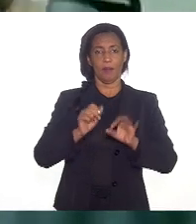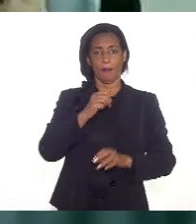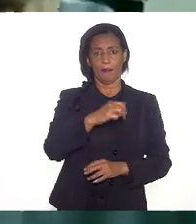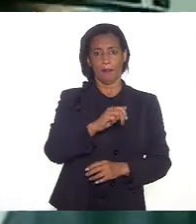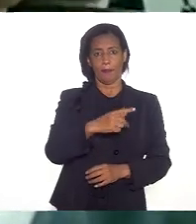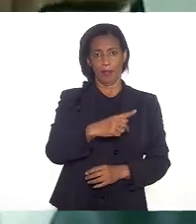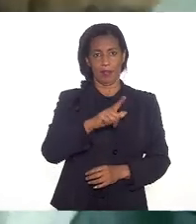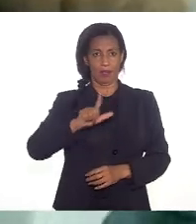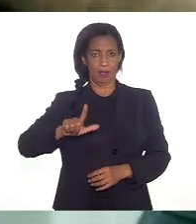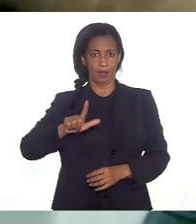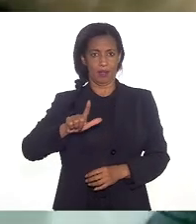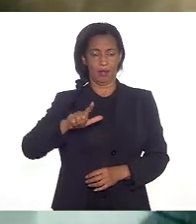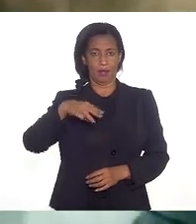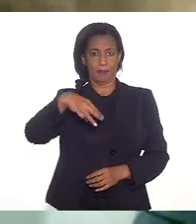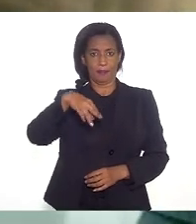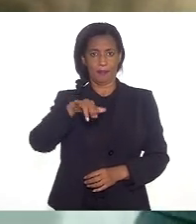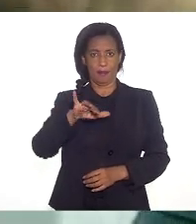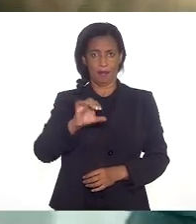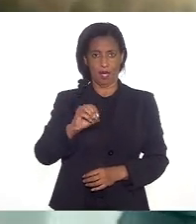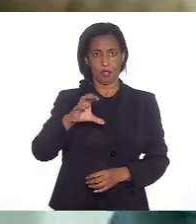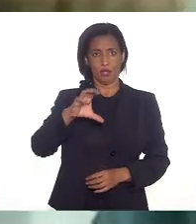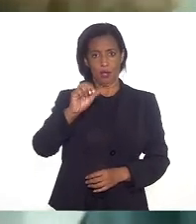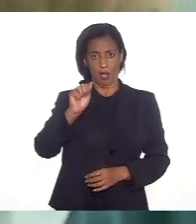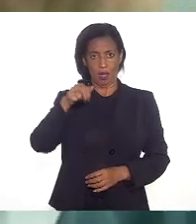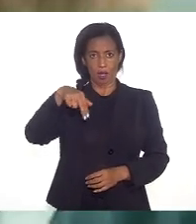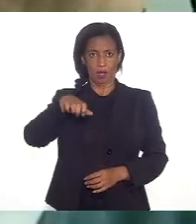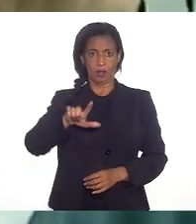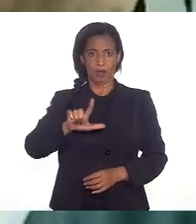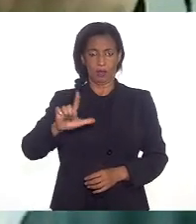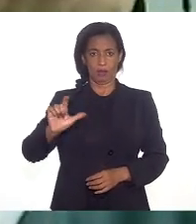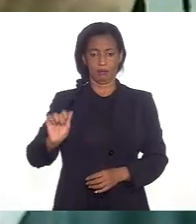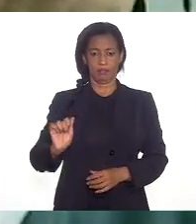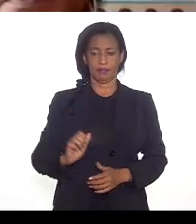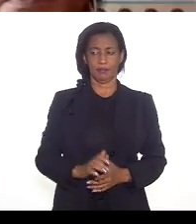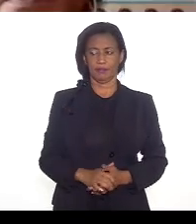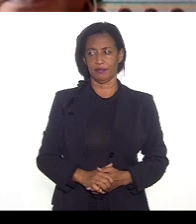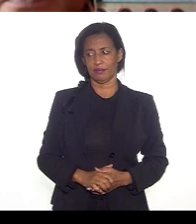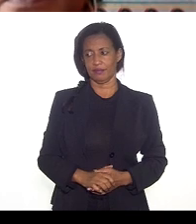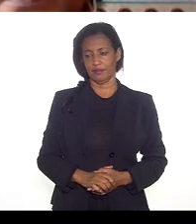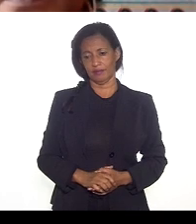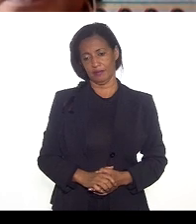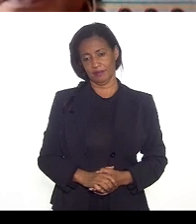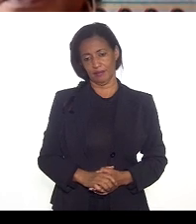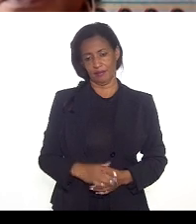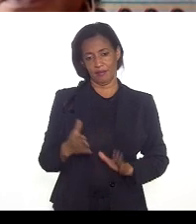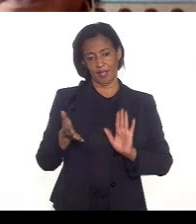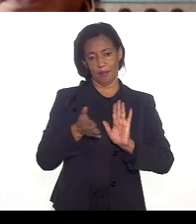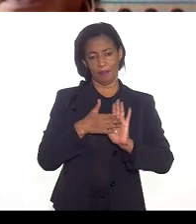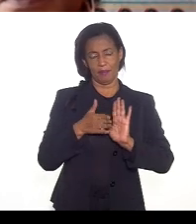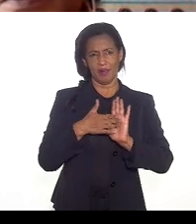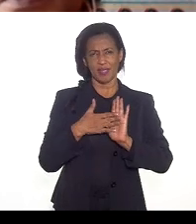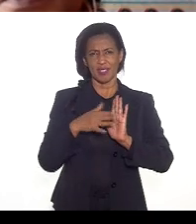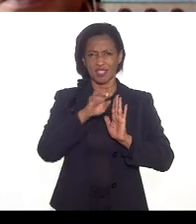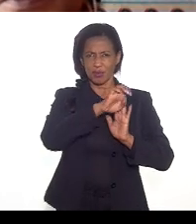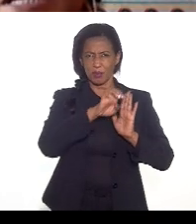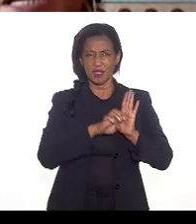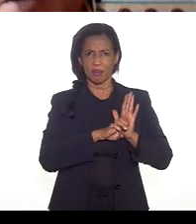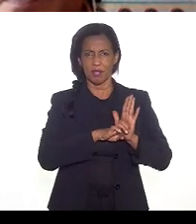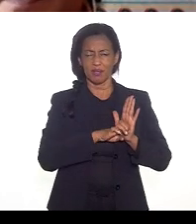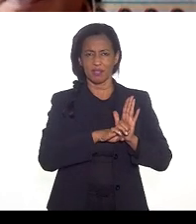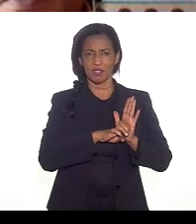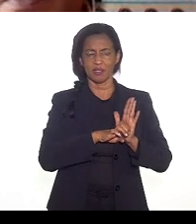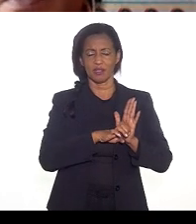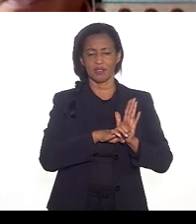deputado Márcio Canella, É parecer sobre as emendas?